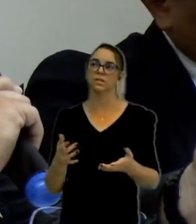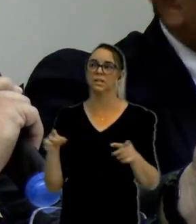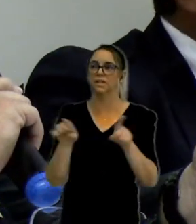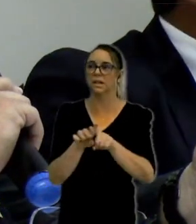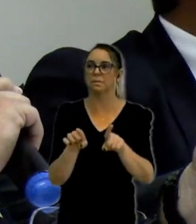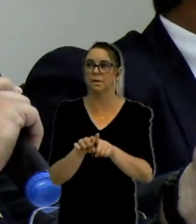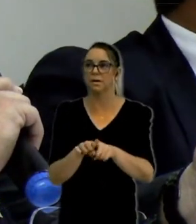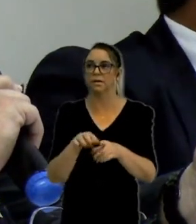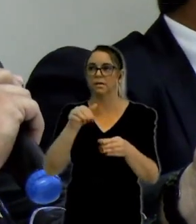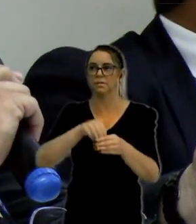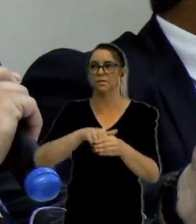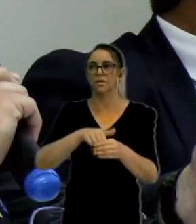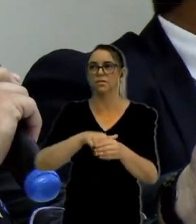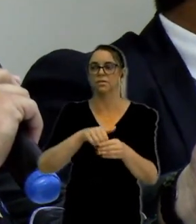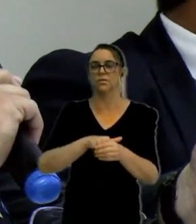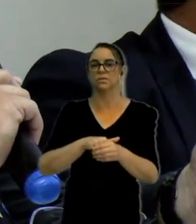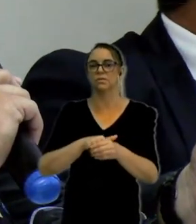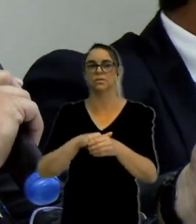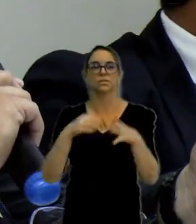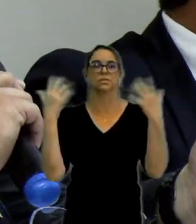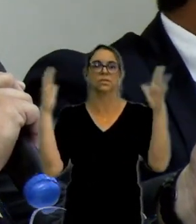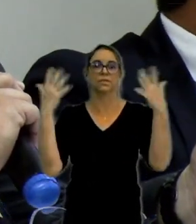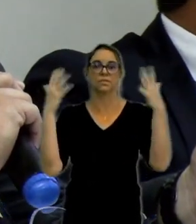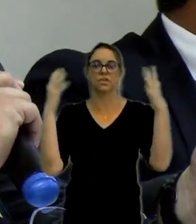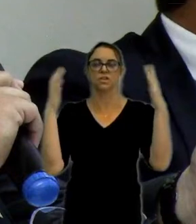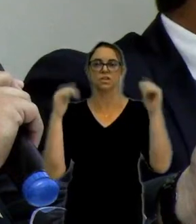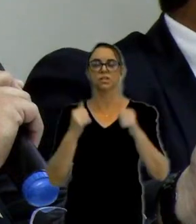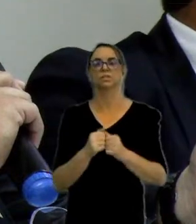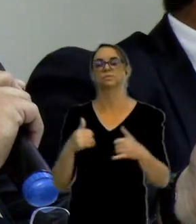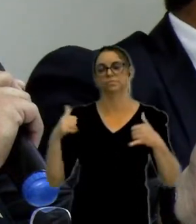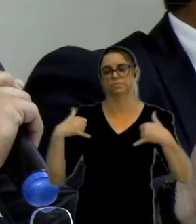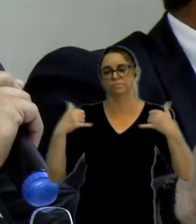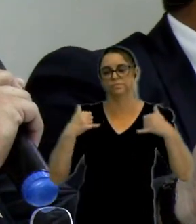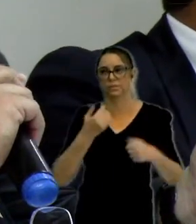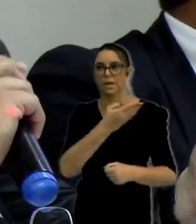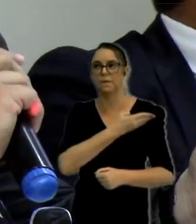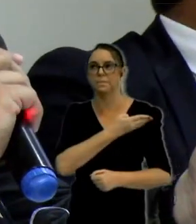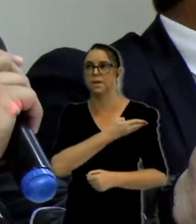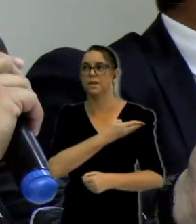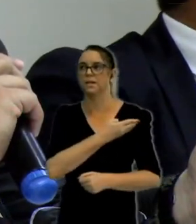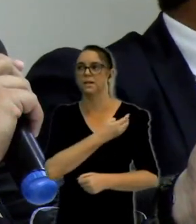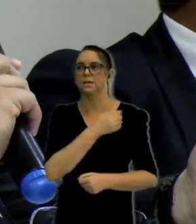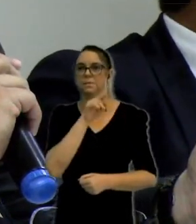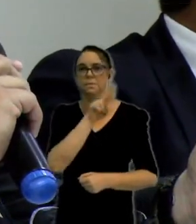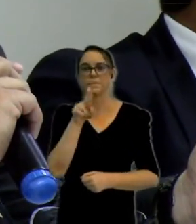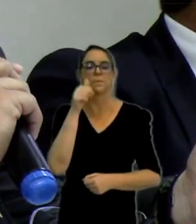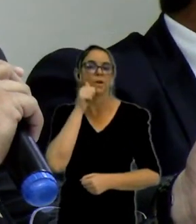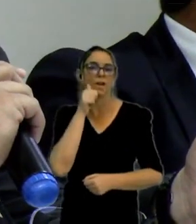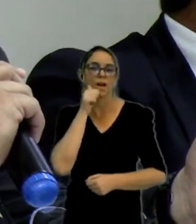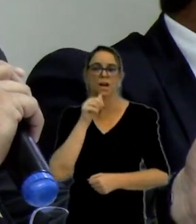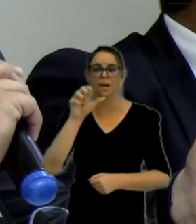votos de congratulação à nossa amiga Dona Aparecida,